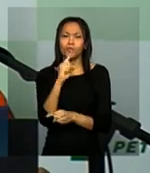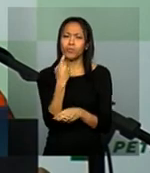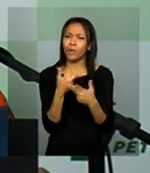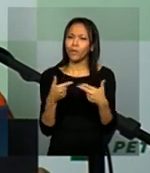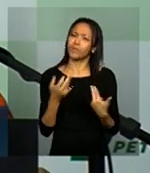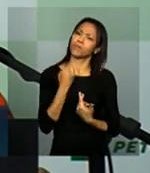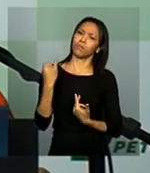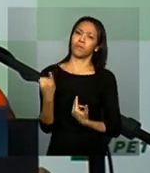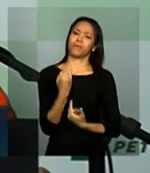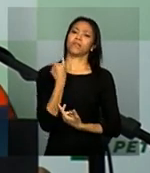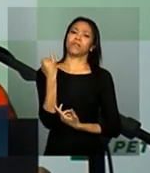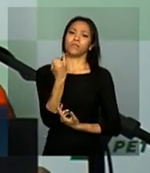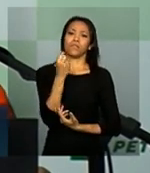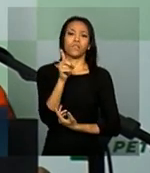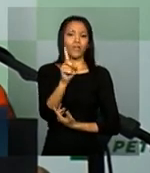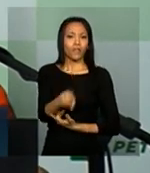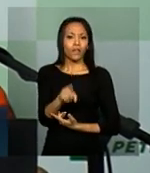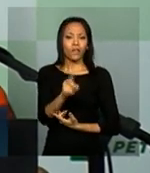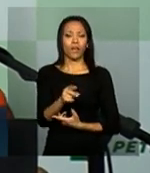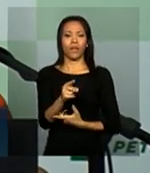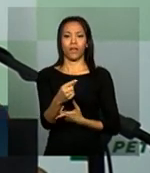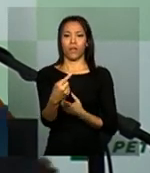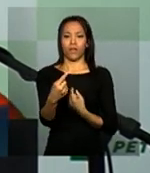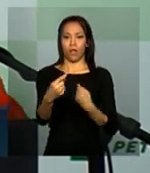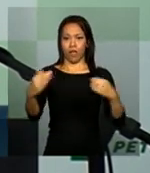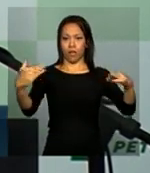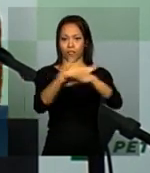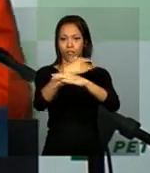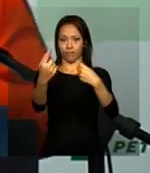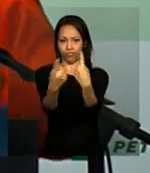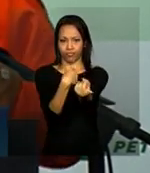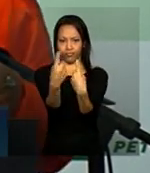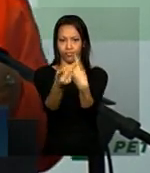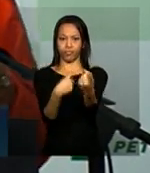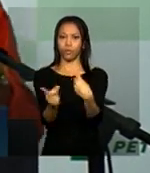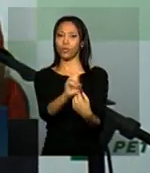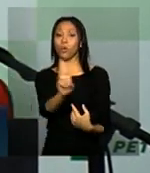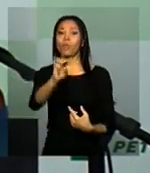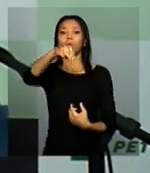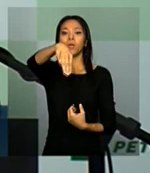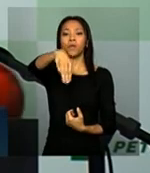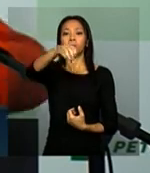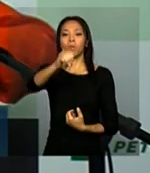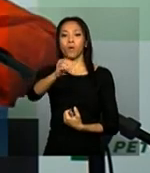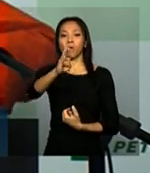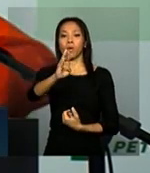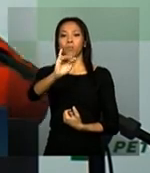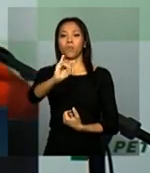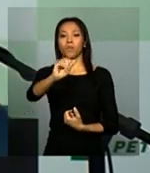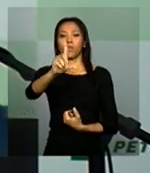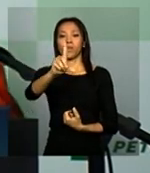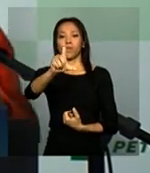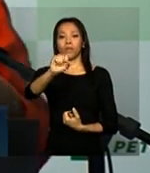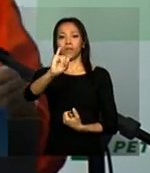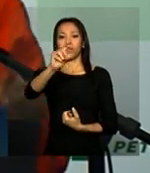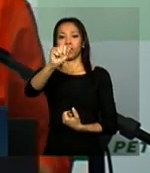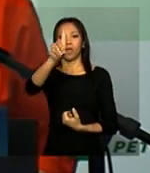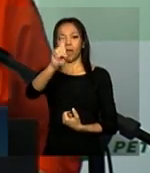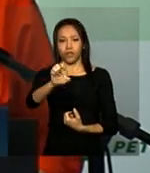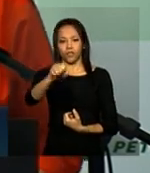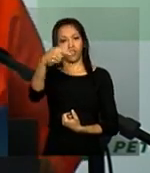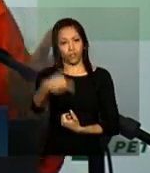que é a mobilidade urbana no Brasil. Porque eu quero falar uma coisa para vocês. No Brasil tem umas